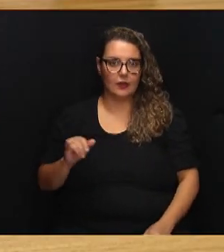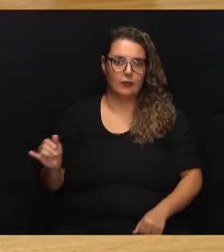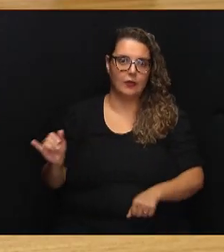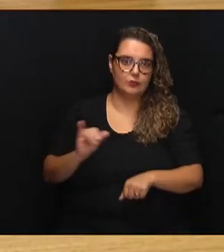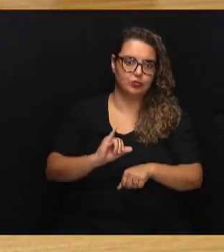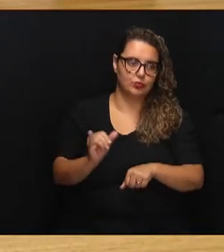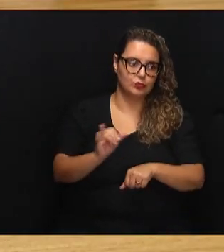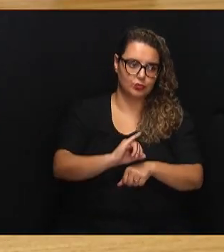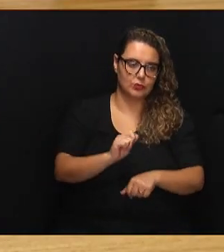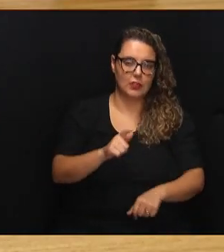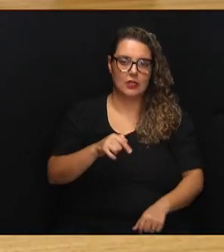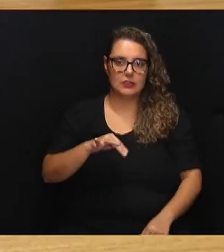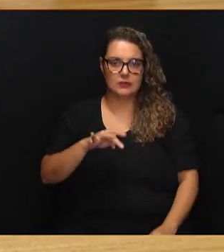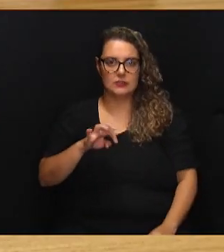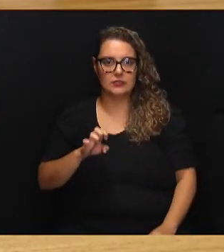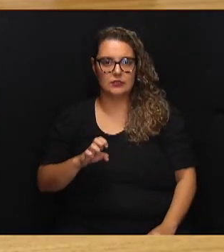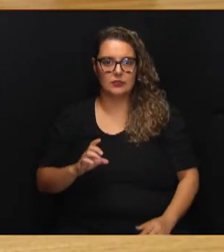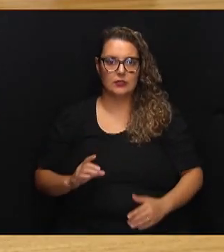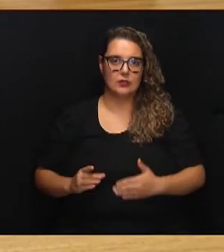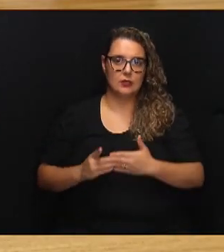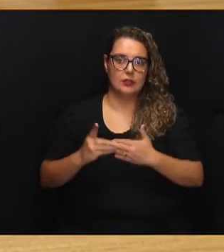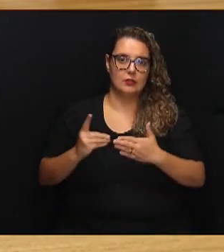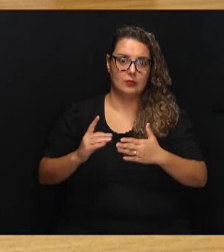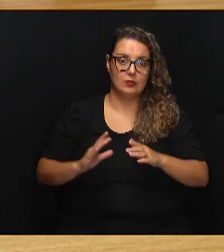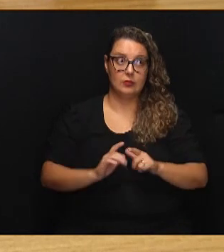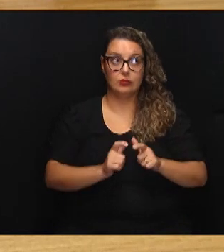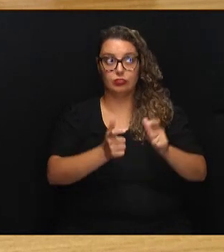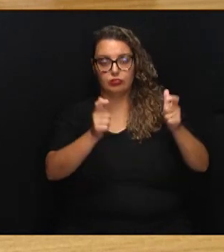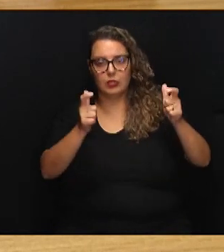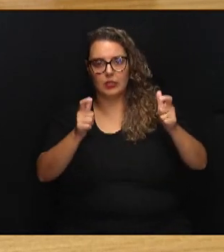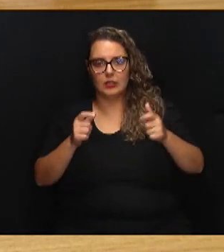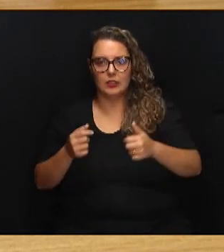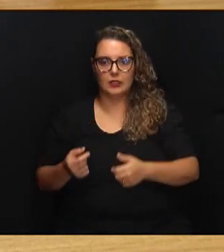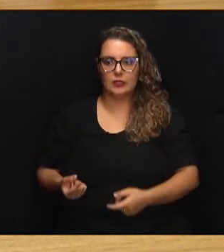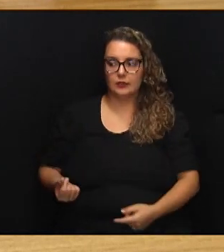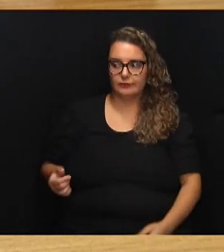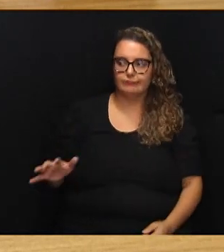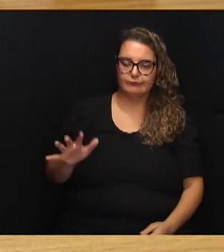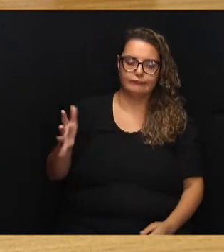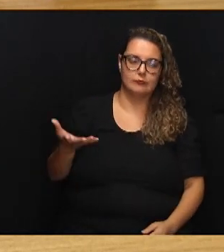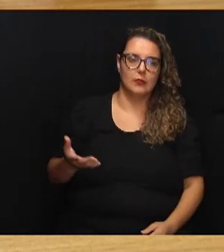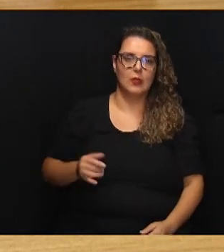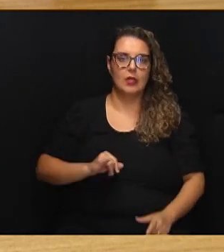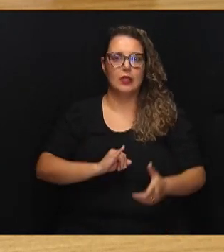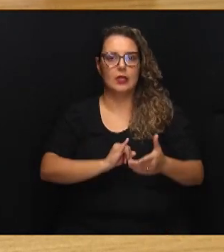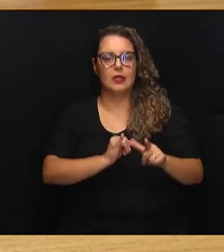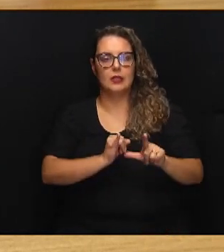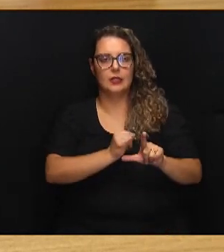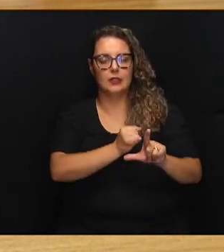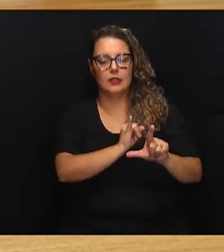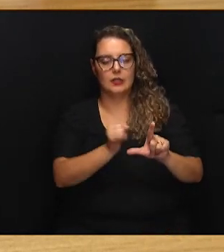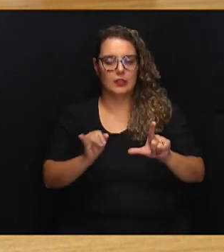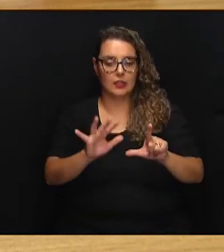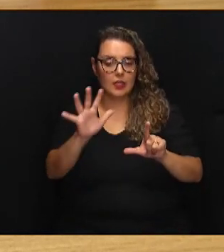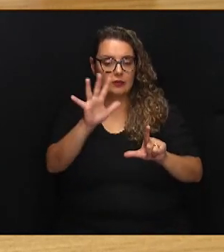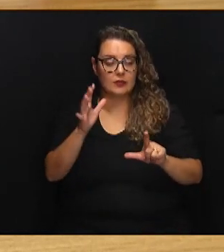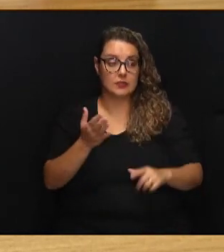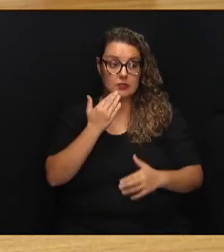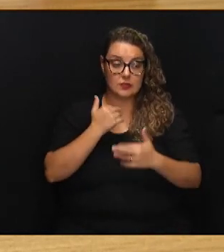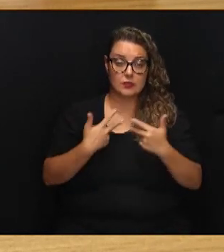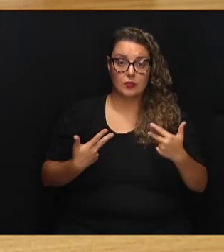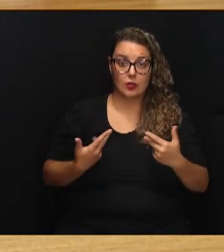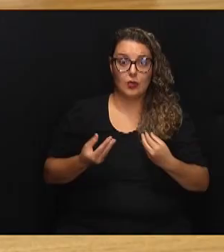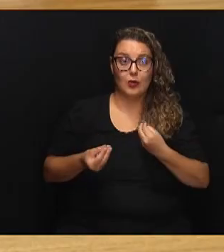à crescente alta do dólar, né? O dólar cresce, cai, e também a inflação dos alimentos, né? Como driblar, como tentar